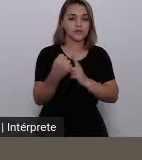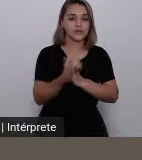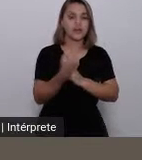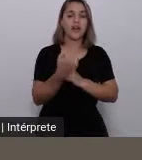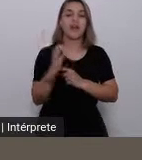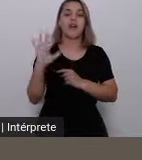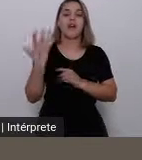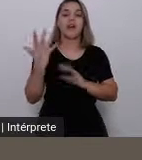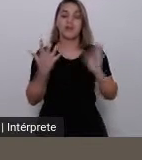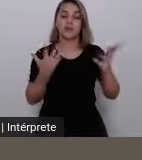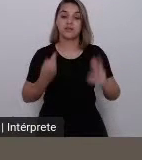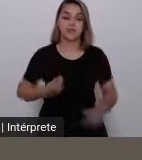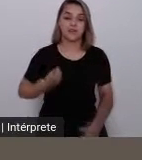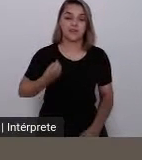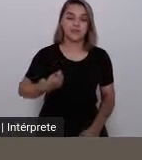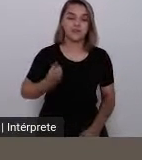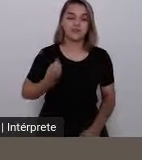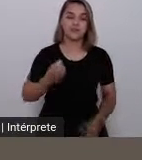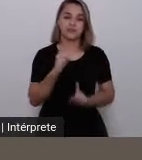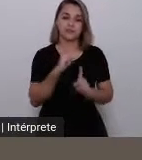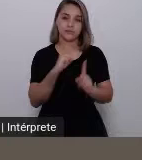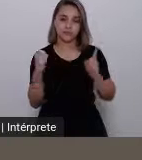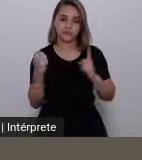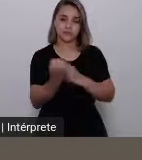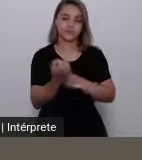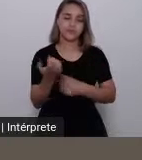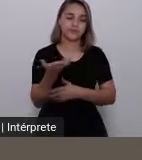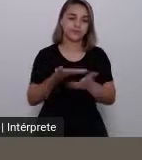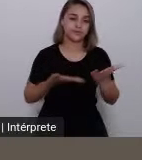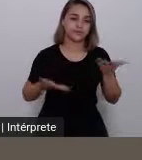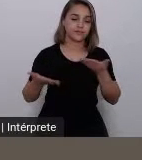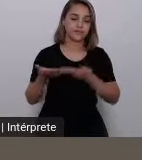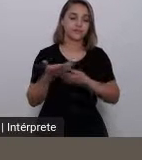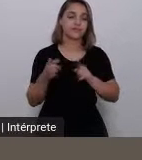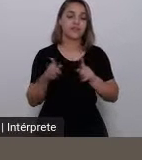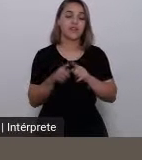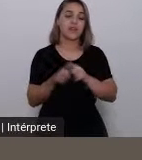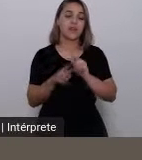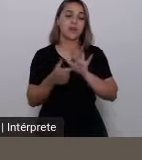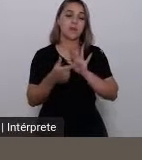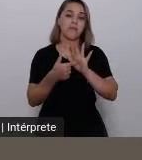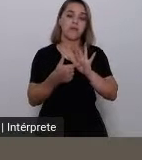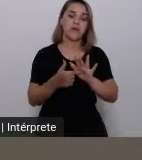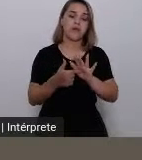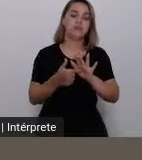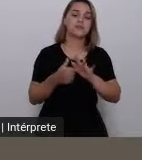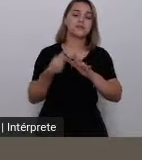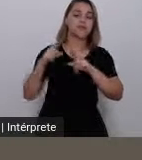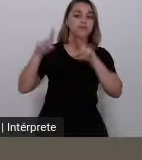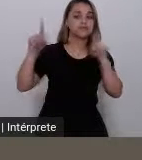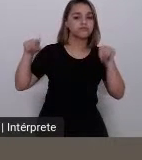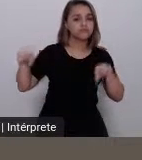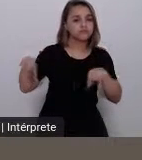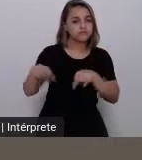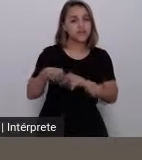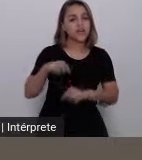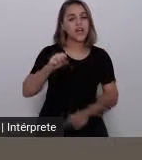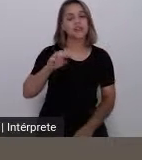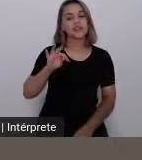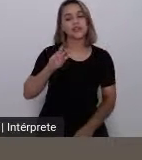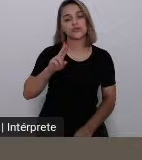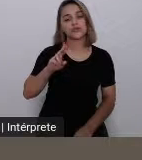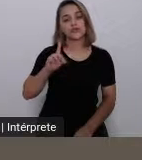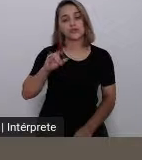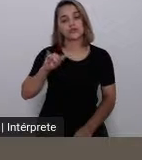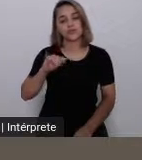vida social, como aquele do Pirralho, mas também retratos de estúdio, retratos